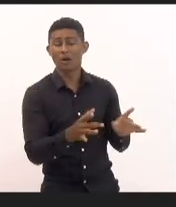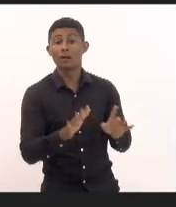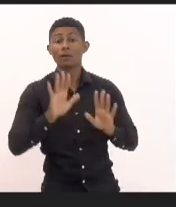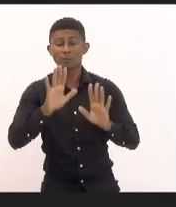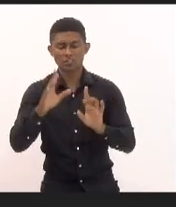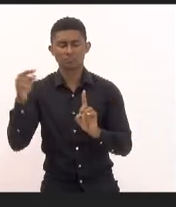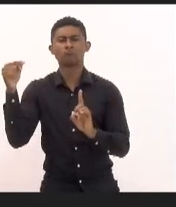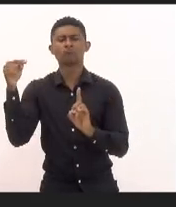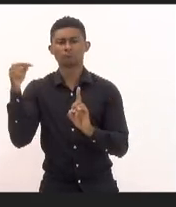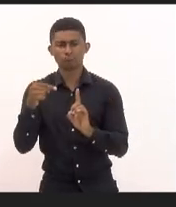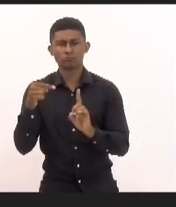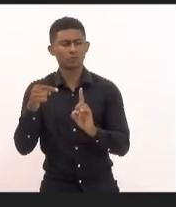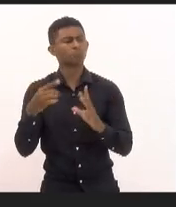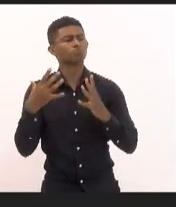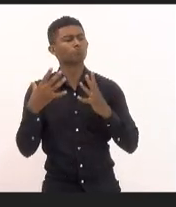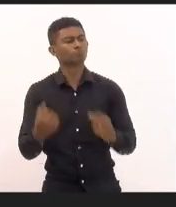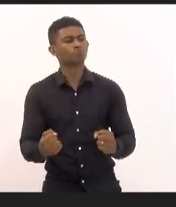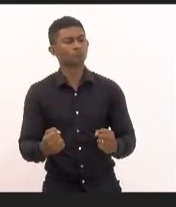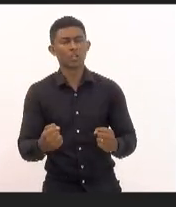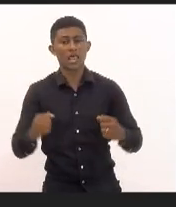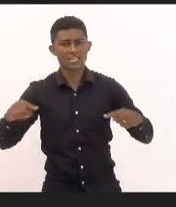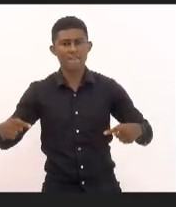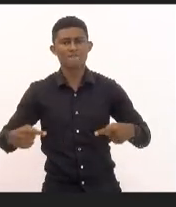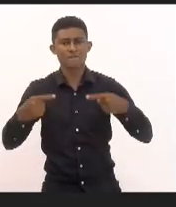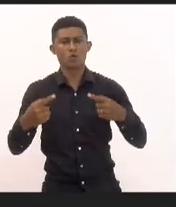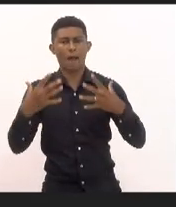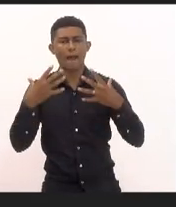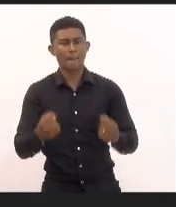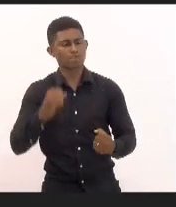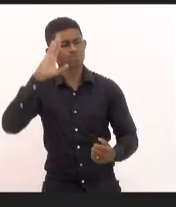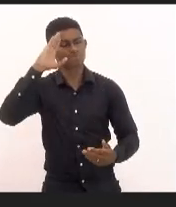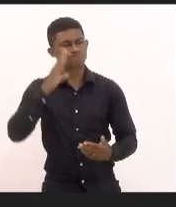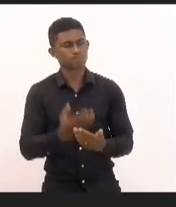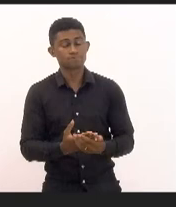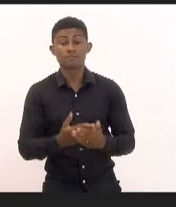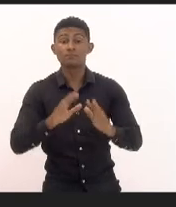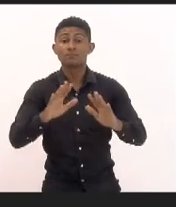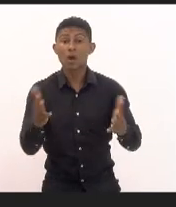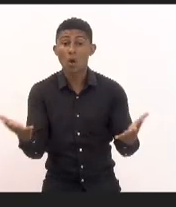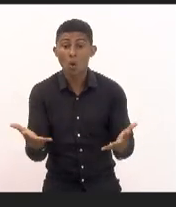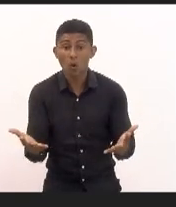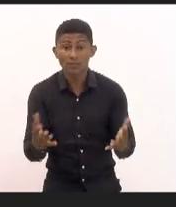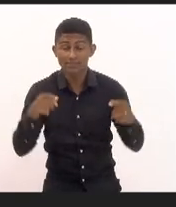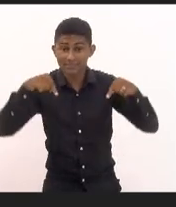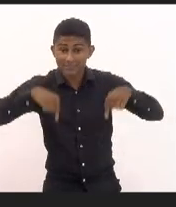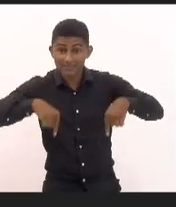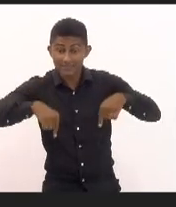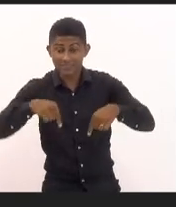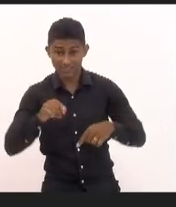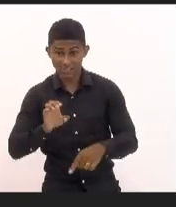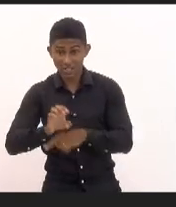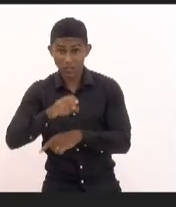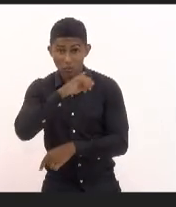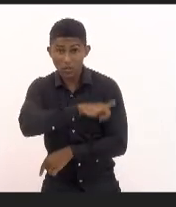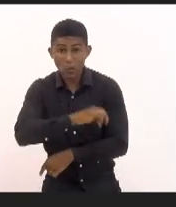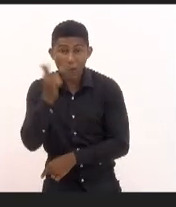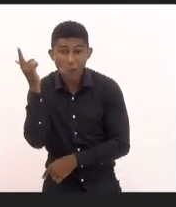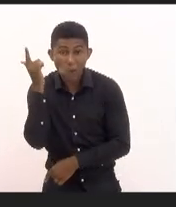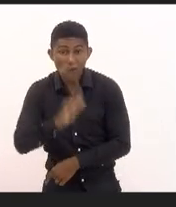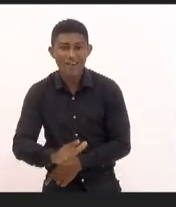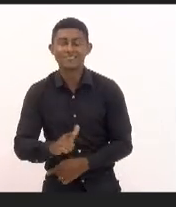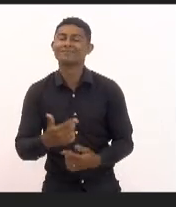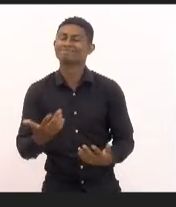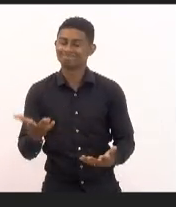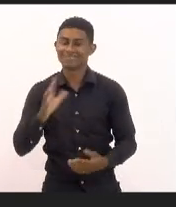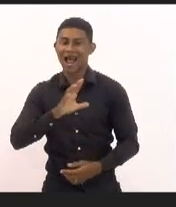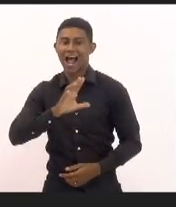um desafio da sua gestão, e hoje o Estado colhe bons frutos. Então, eu queria estar